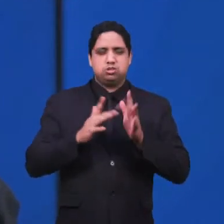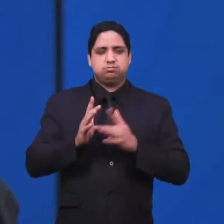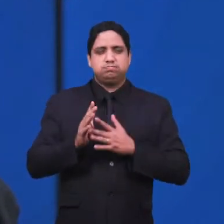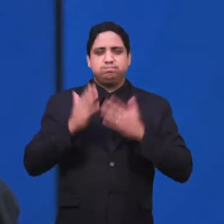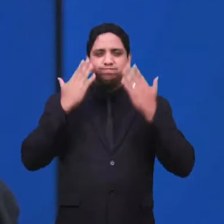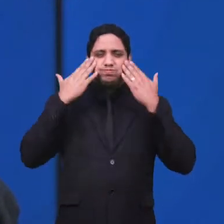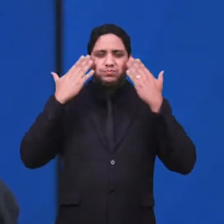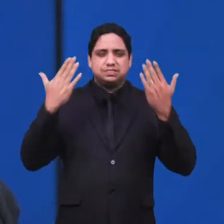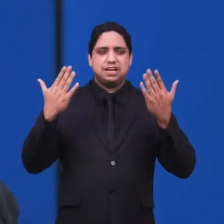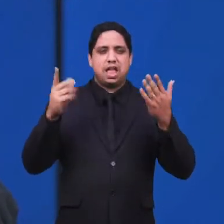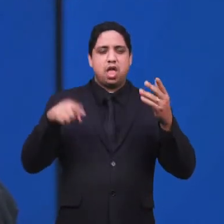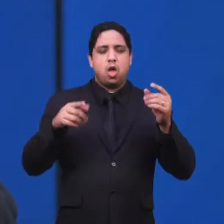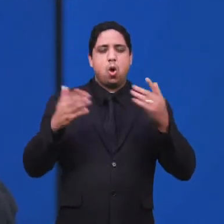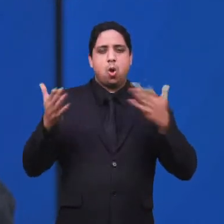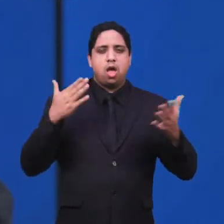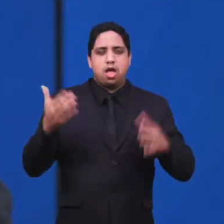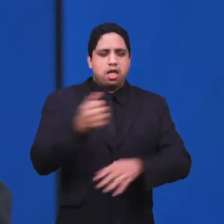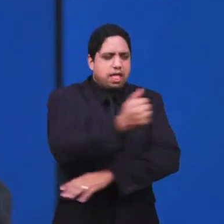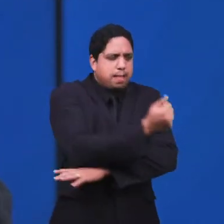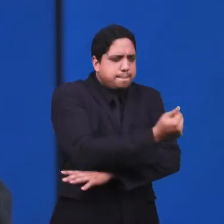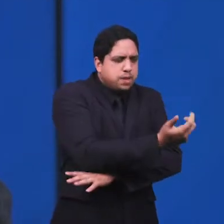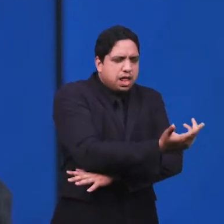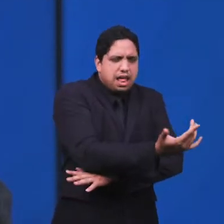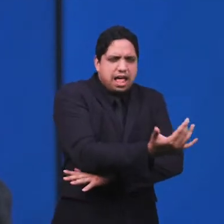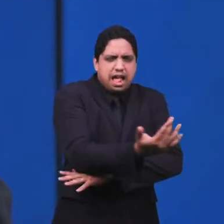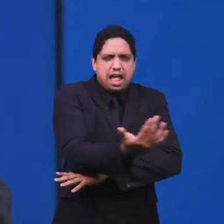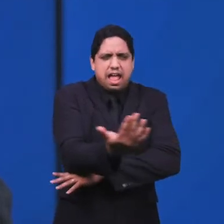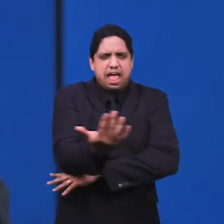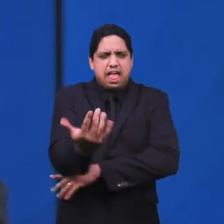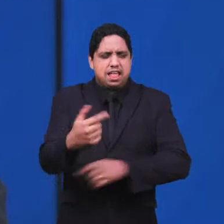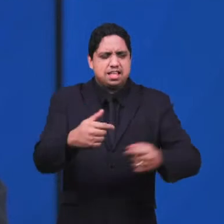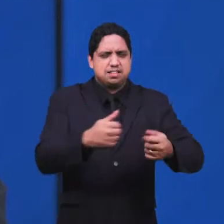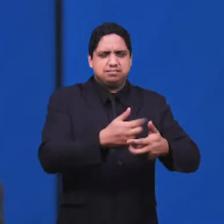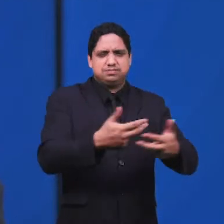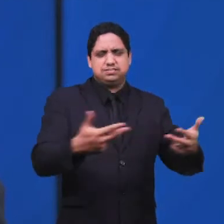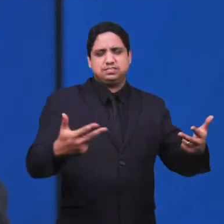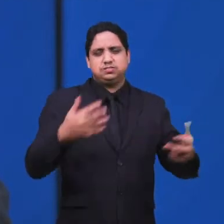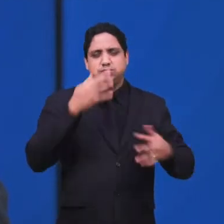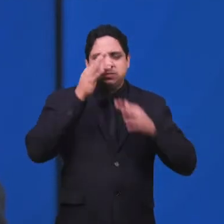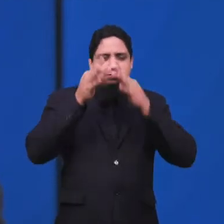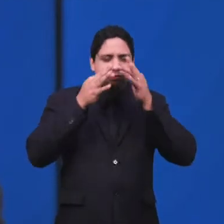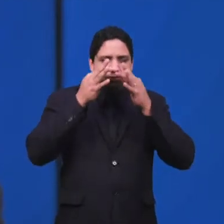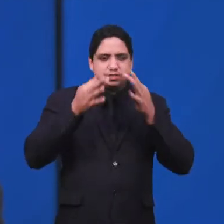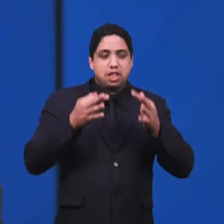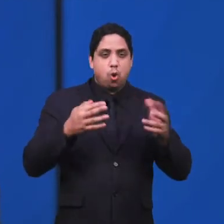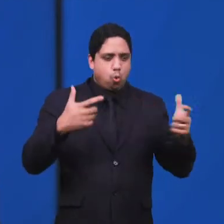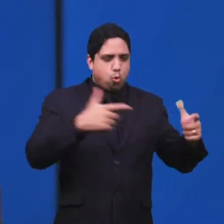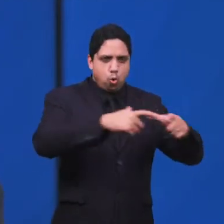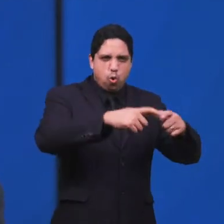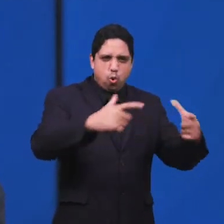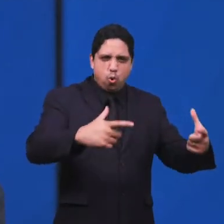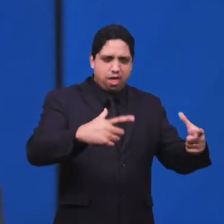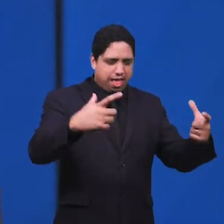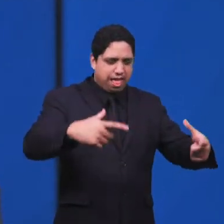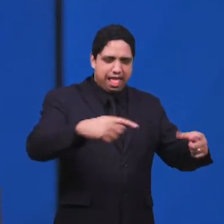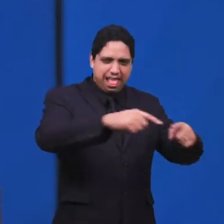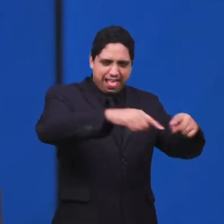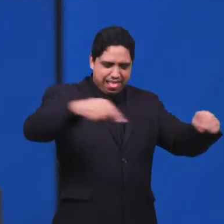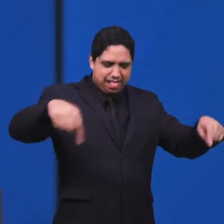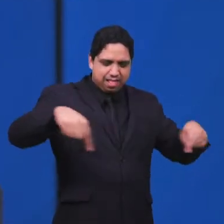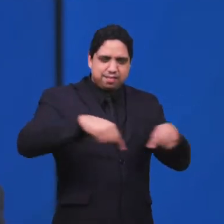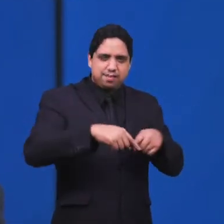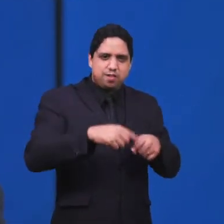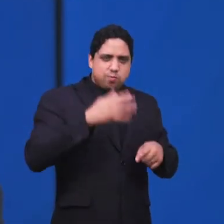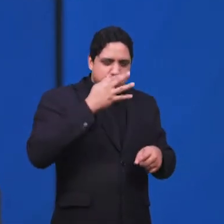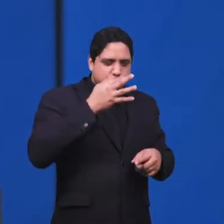como um canteiro de bálsamo. Canteiro é aquilo que onde se plantam as flores, né, ou as plantas, né, são colocadas